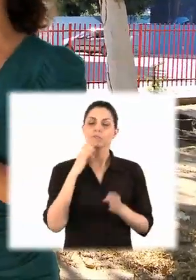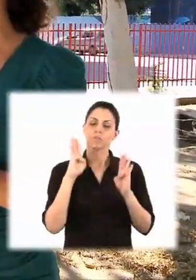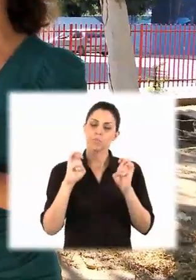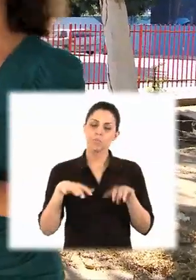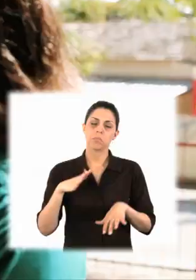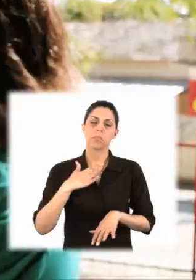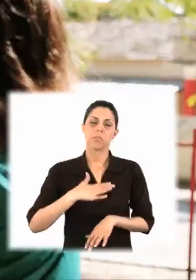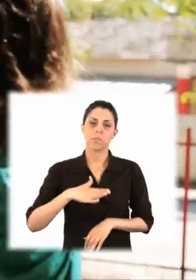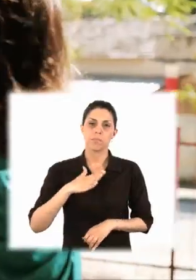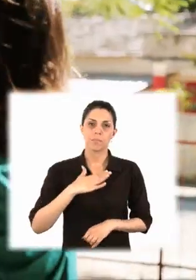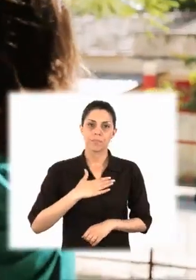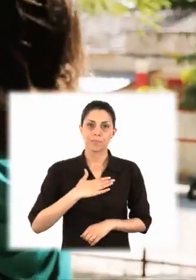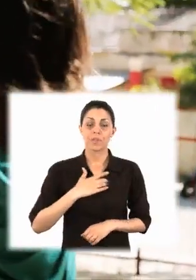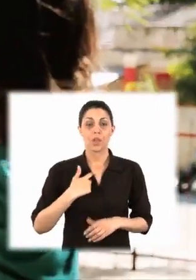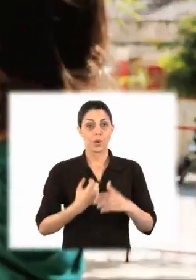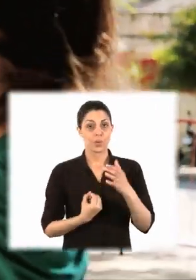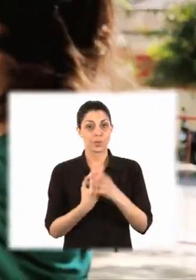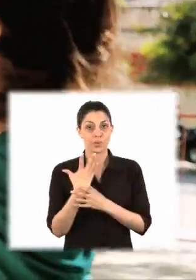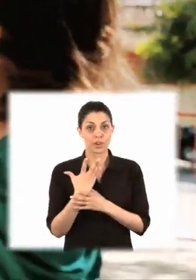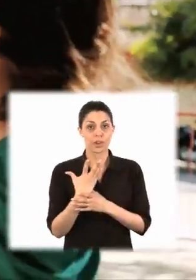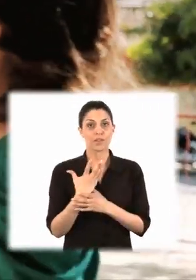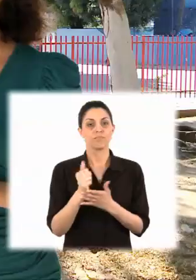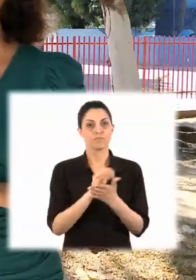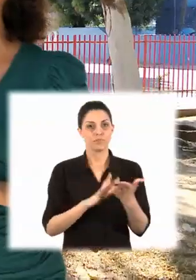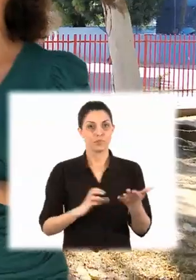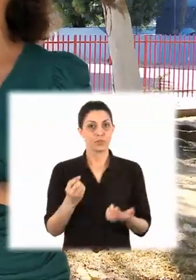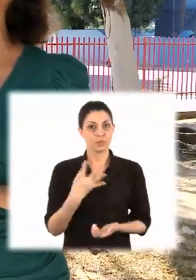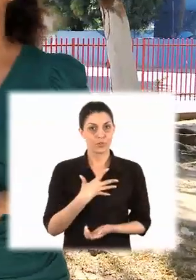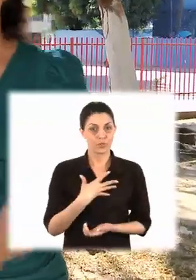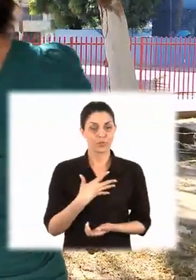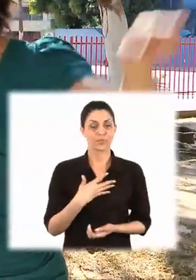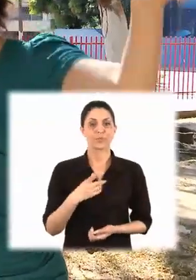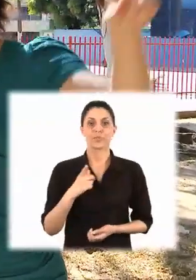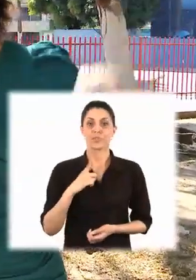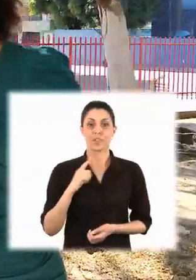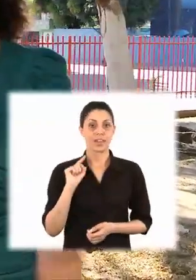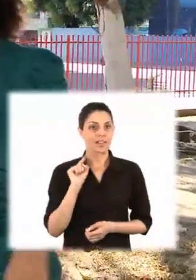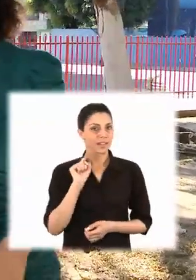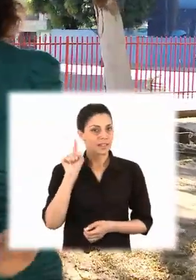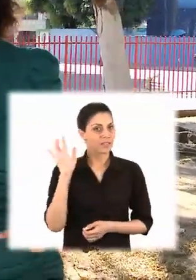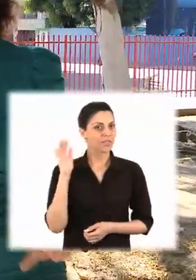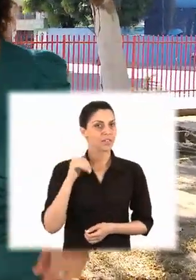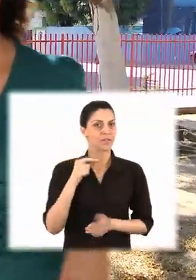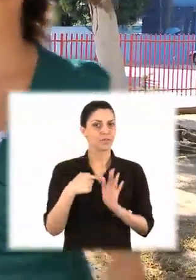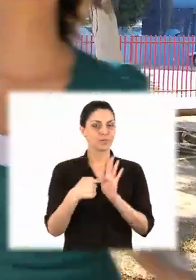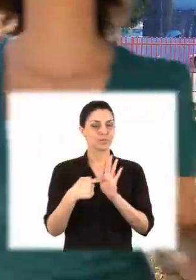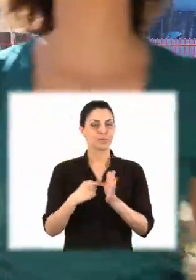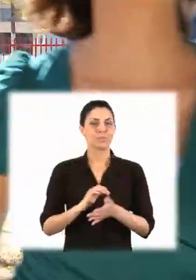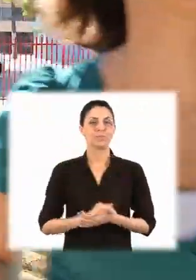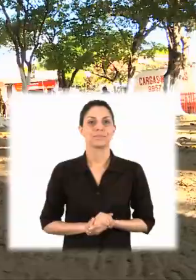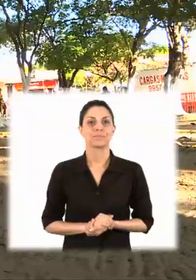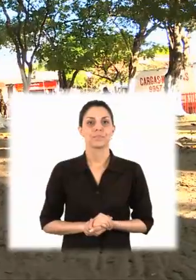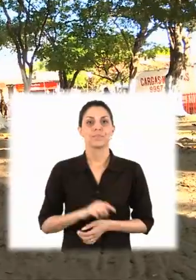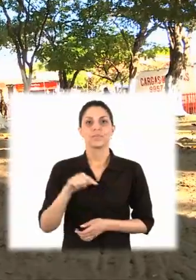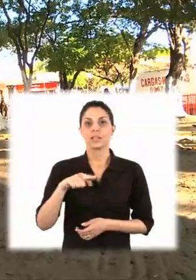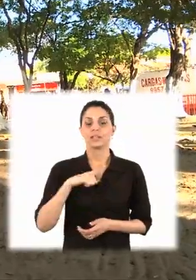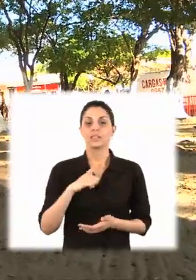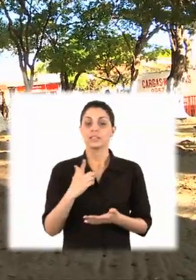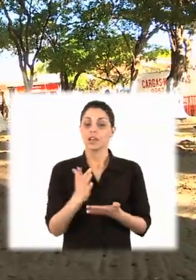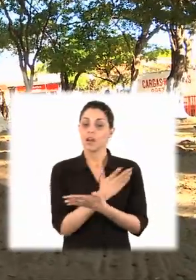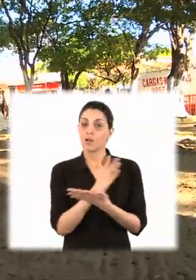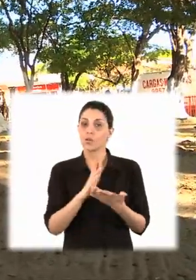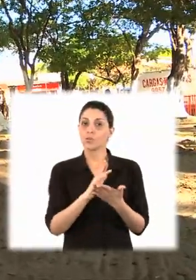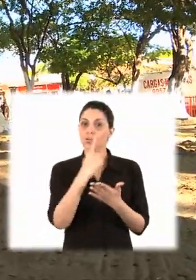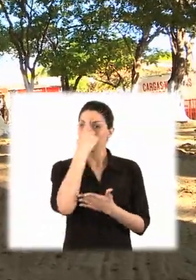bem tranquilo, vou te levar numa banca que eu criei para você e para nossa atividade. Ela fica bem ali. Vem cá, eu vou te mostrar. Aqui a gente tem